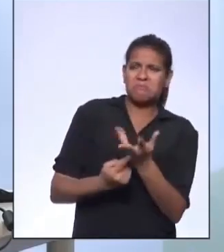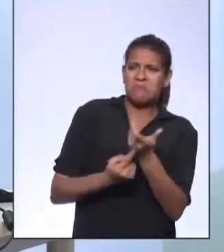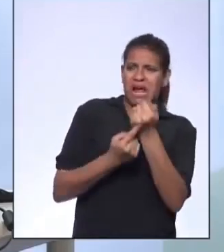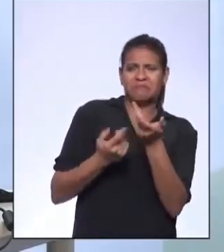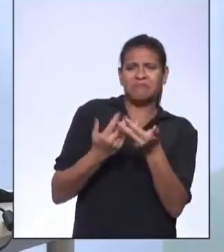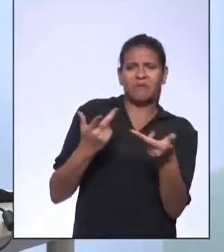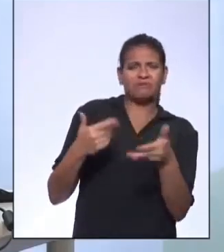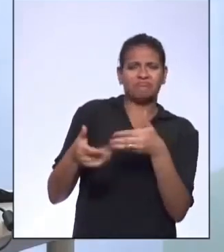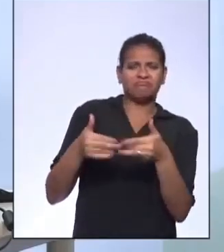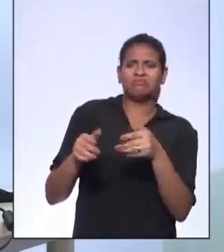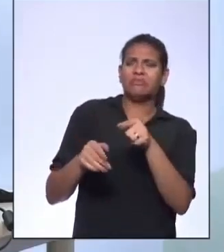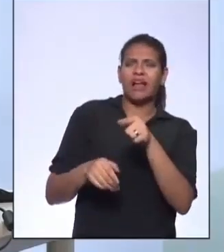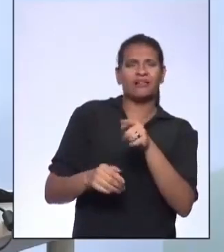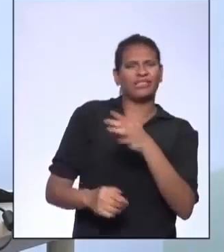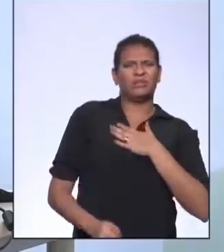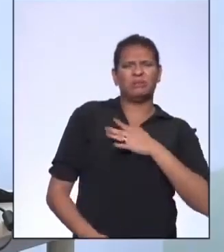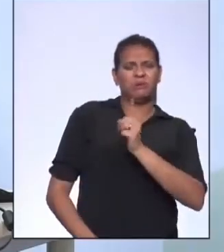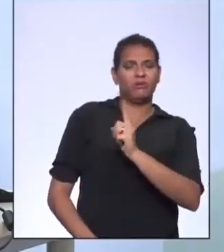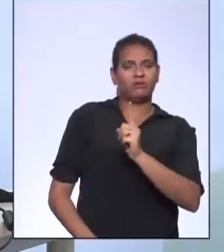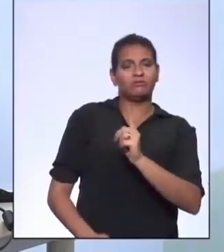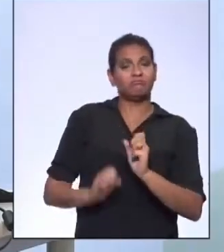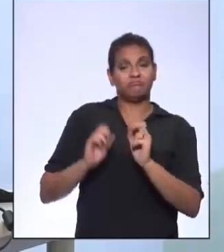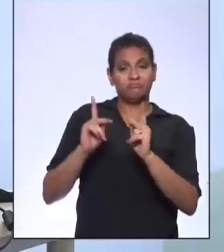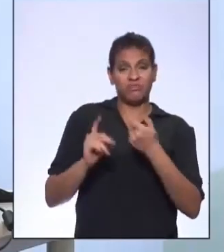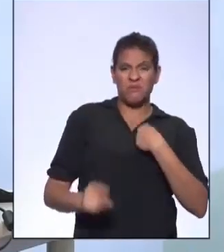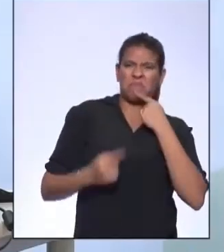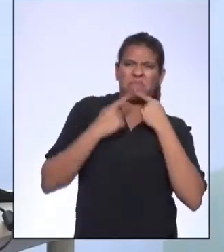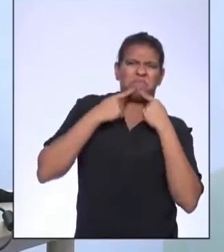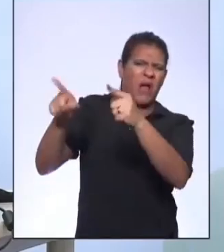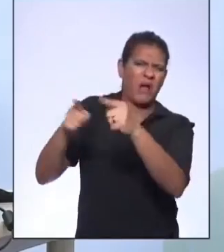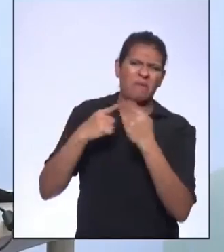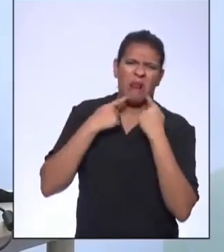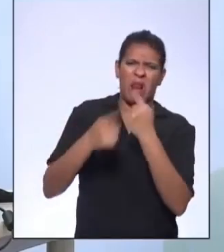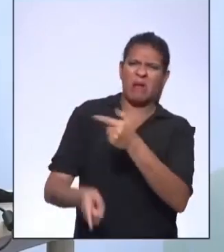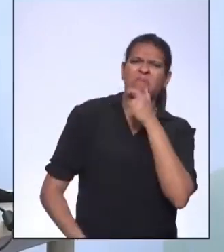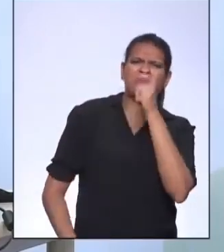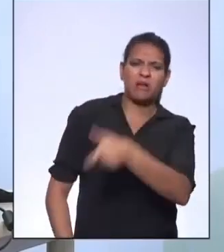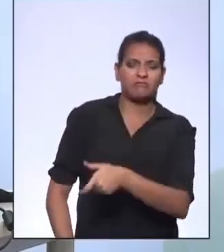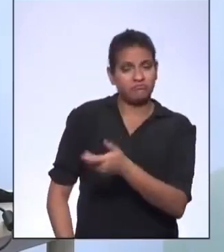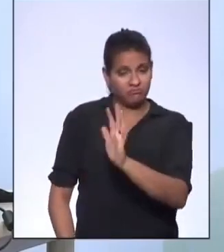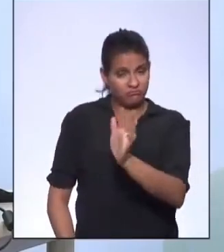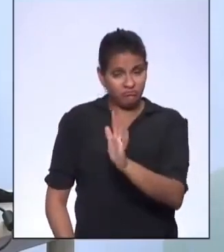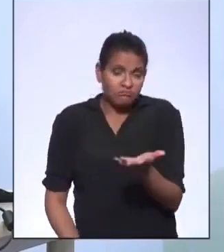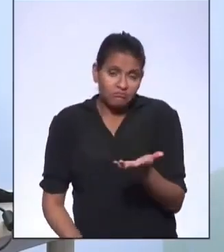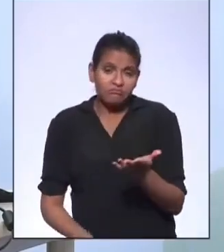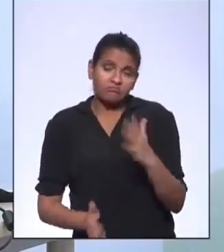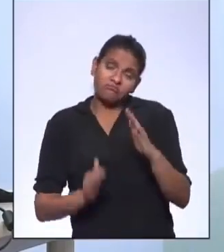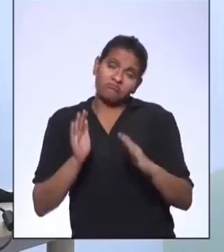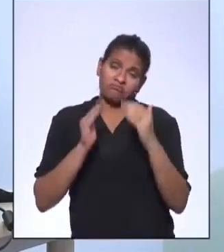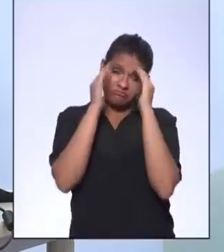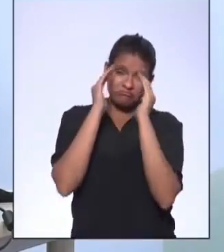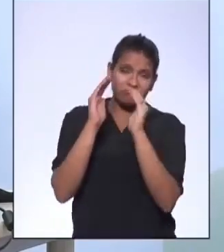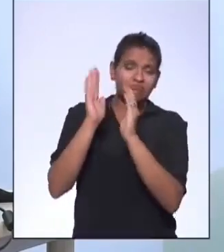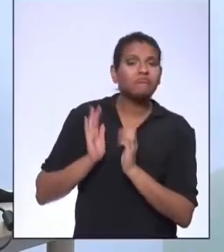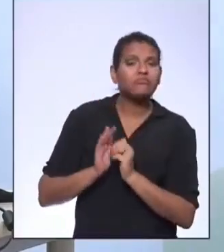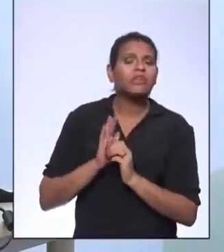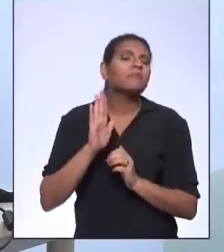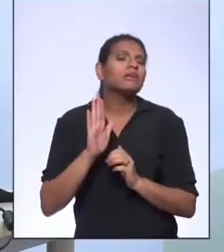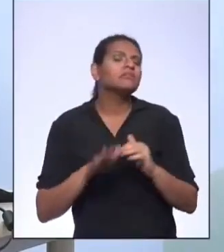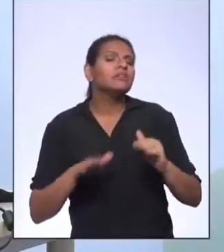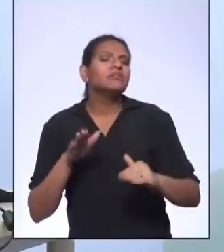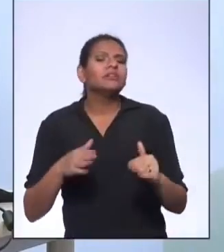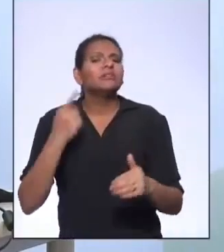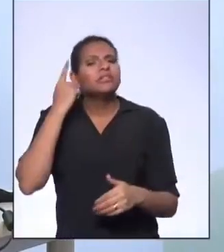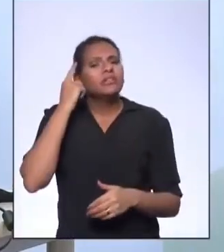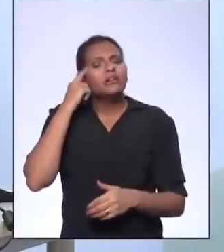está dizendo que tudo deveria ser veiculado, nem nada do tipo. Mas como é feita essa peneira? Né? Quais são os critérios